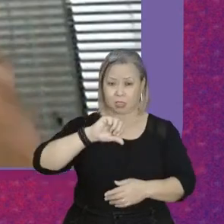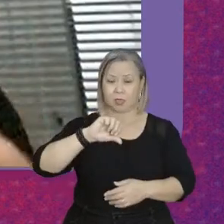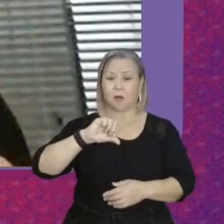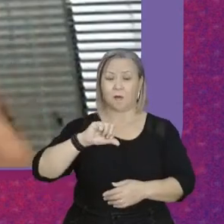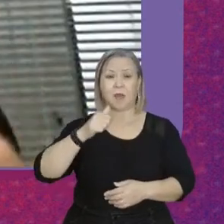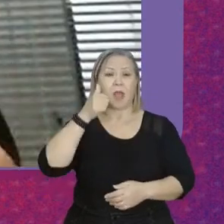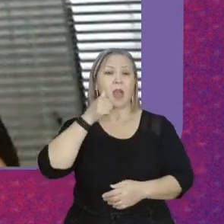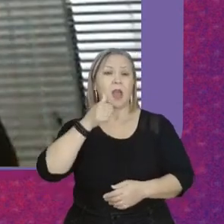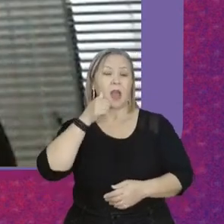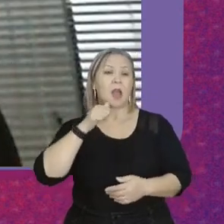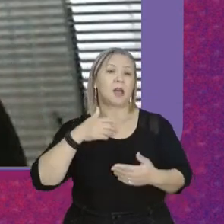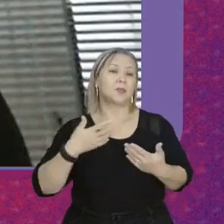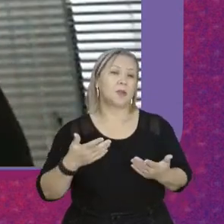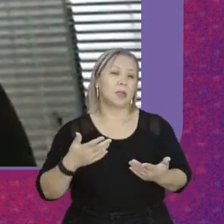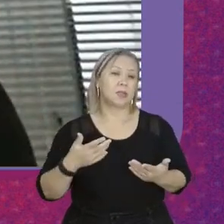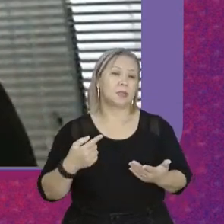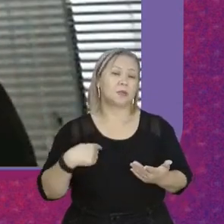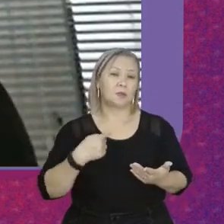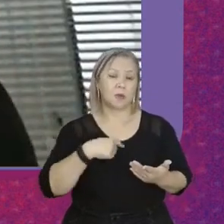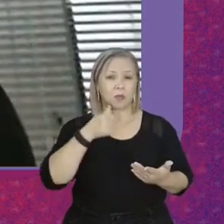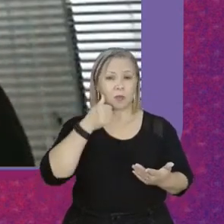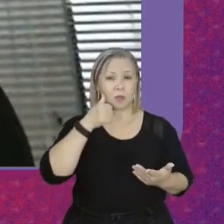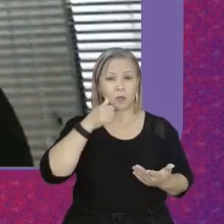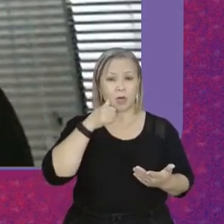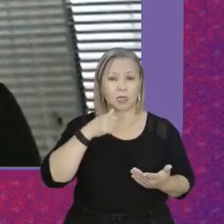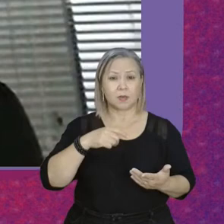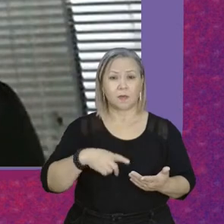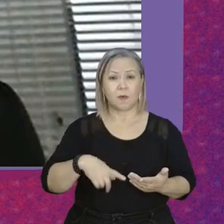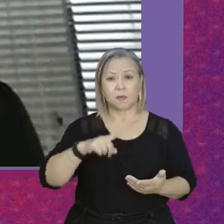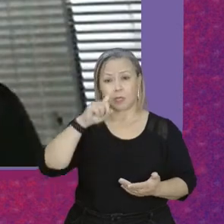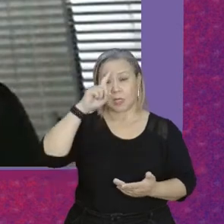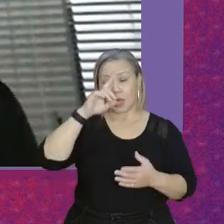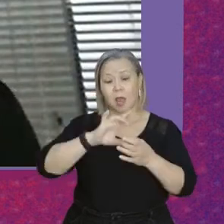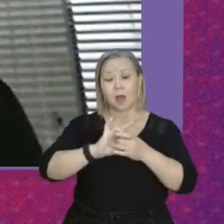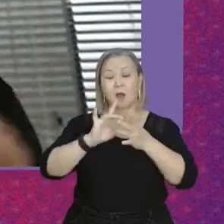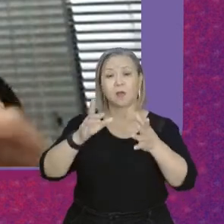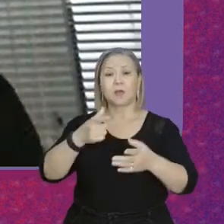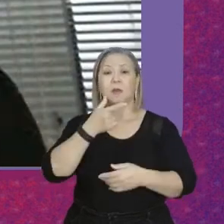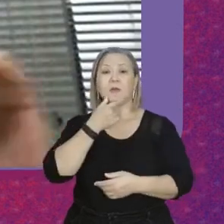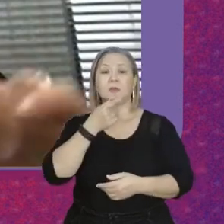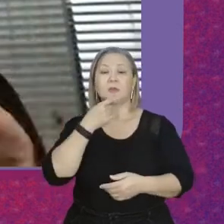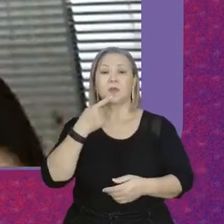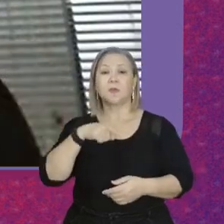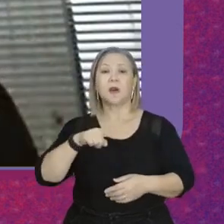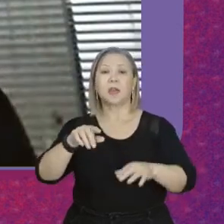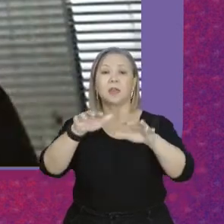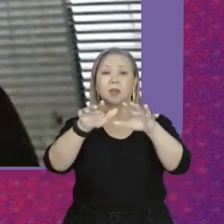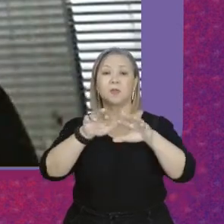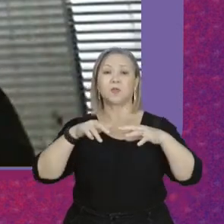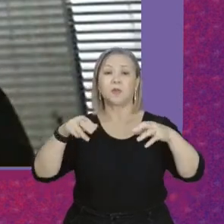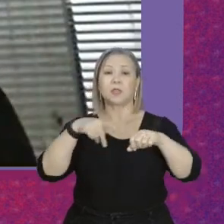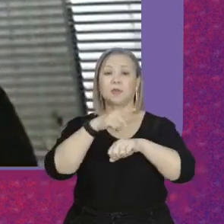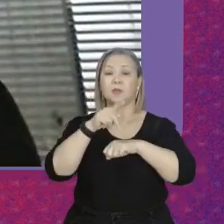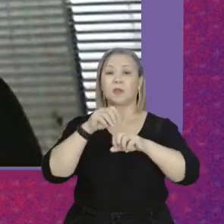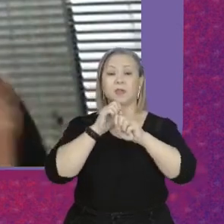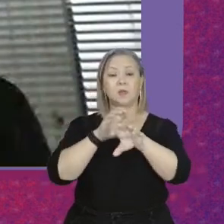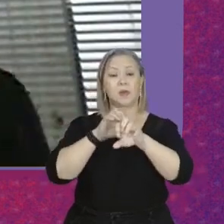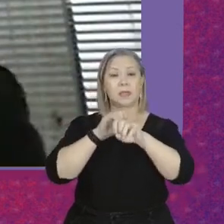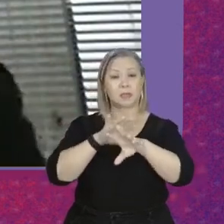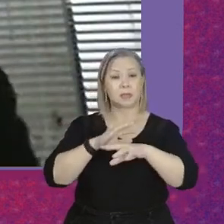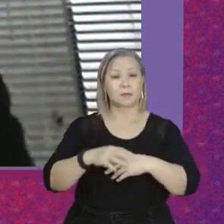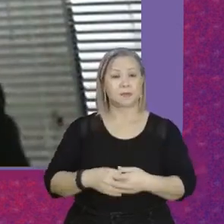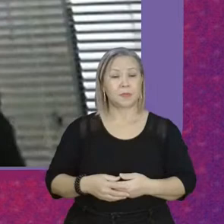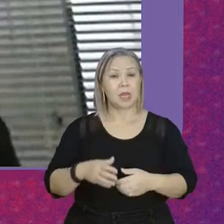as mulheres, né, nós mulheres, fomos autorizadas pelos homens em um congresso internacional de educação